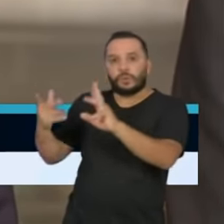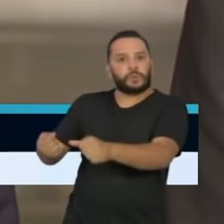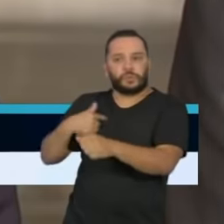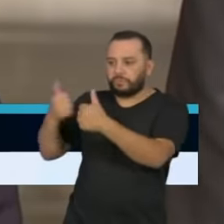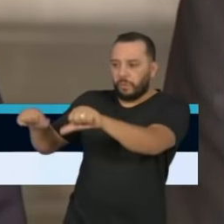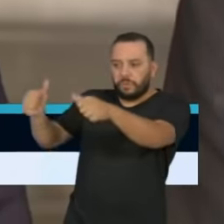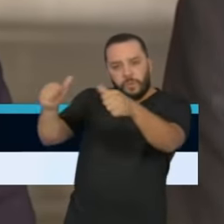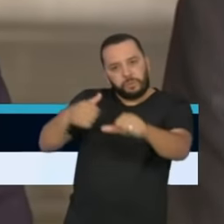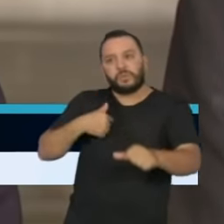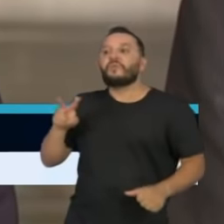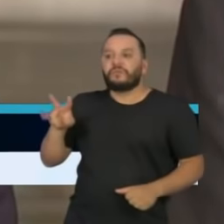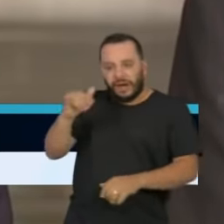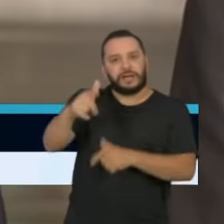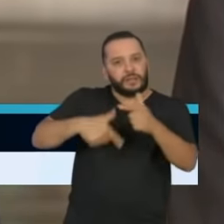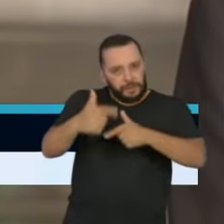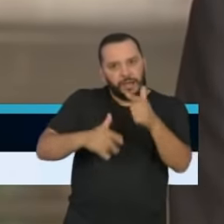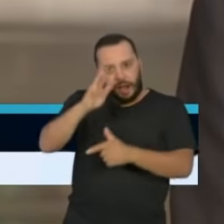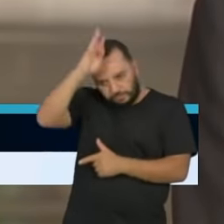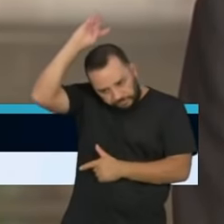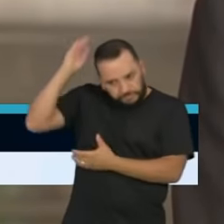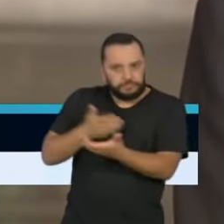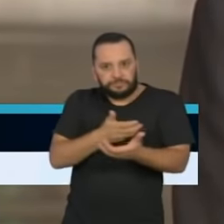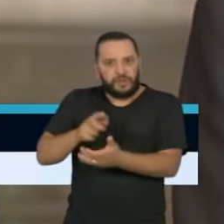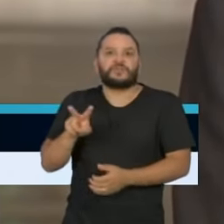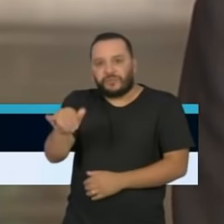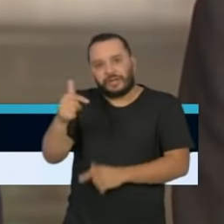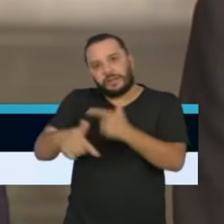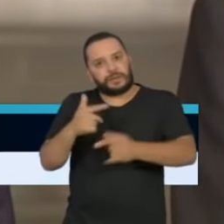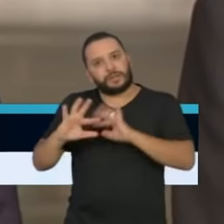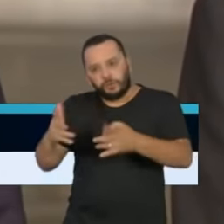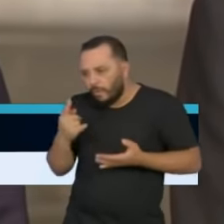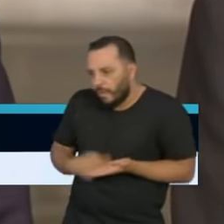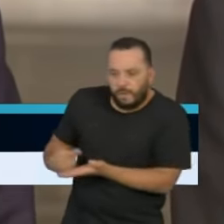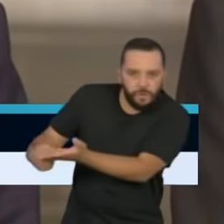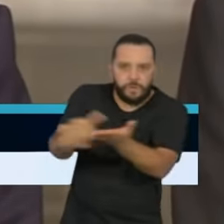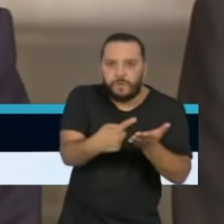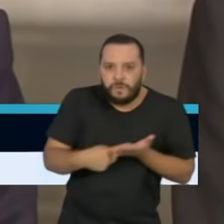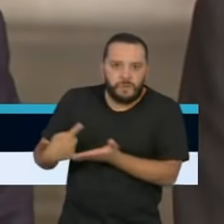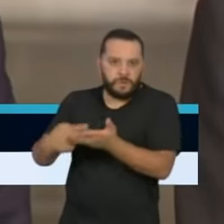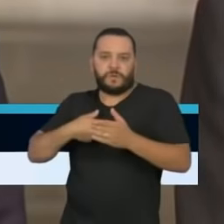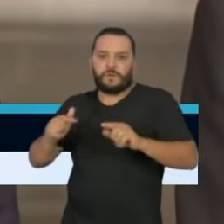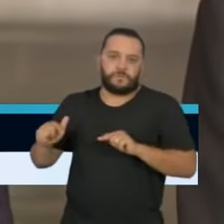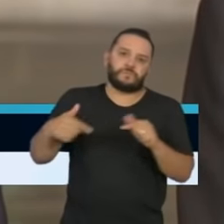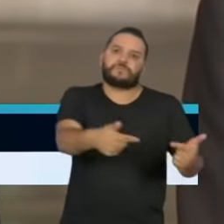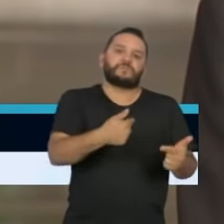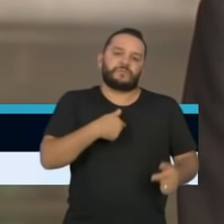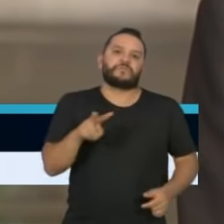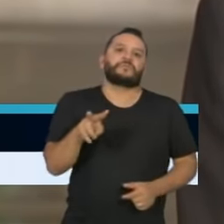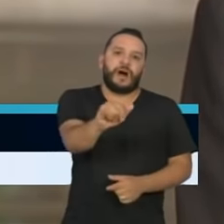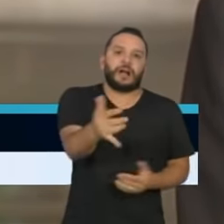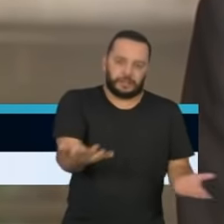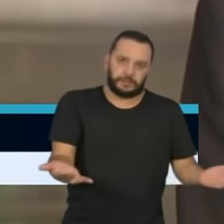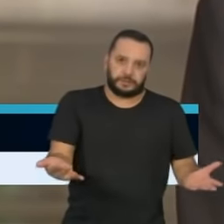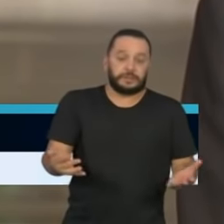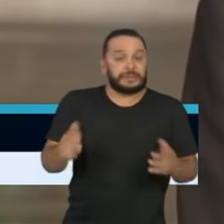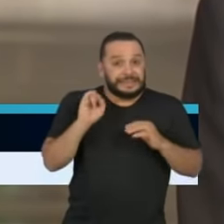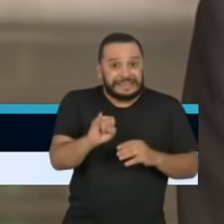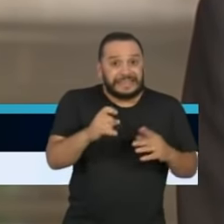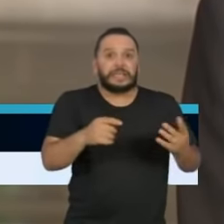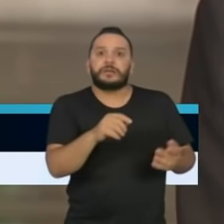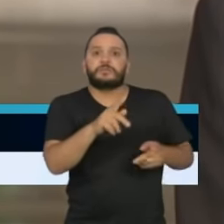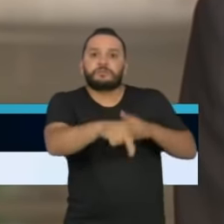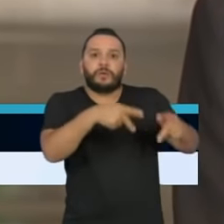Polícia, assim como o Corpo de Bombeiros e Defesa Civil, estão mobilizados, preparados e bem orientados através dos seus comandos a atender às necessidades